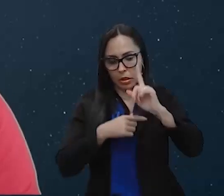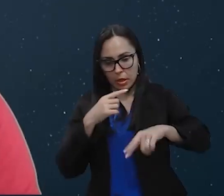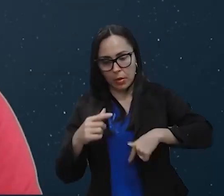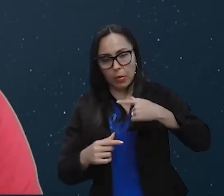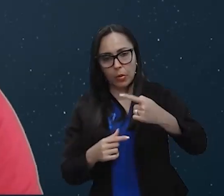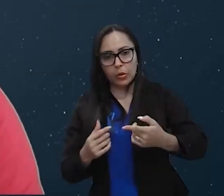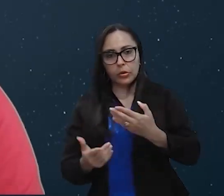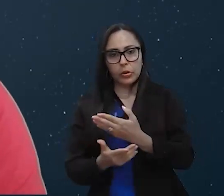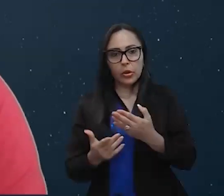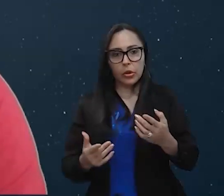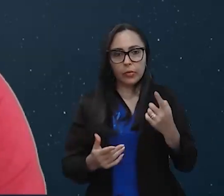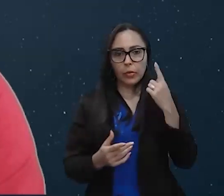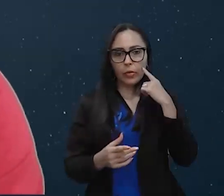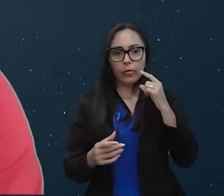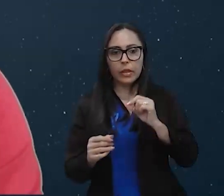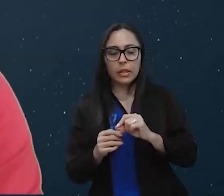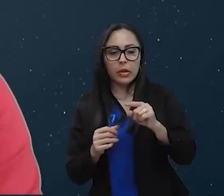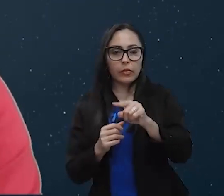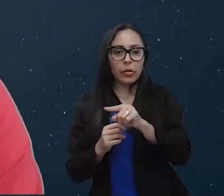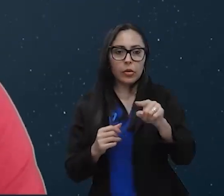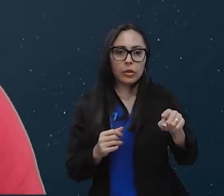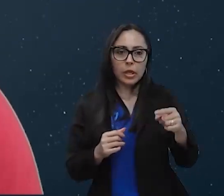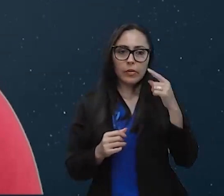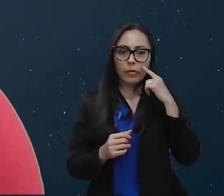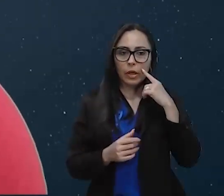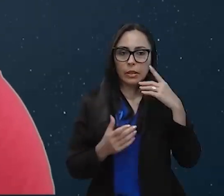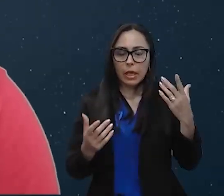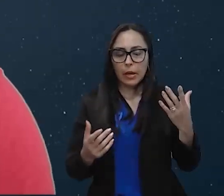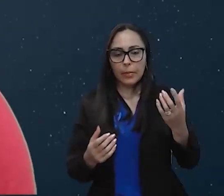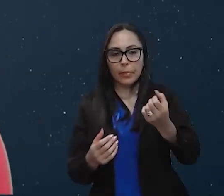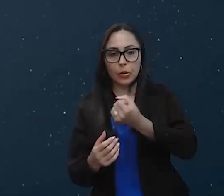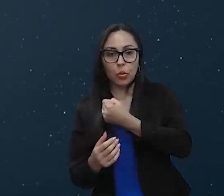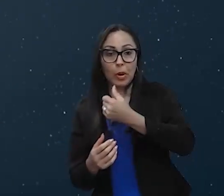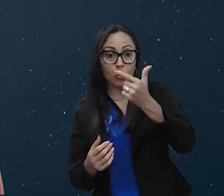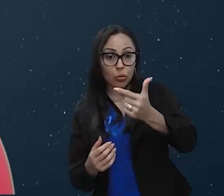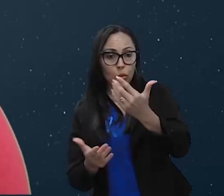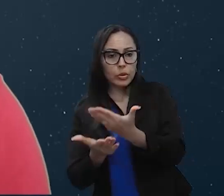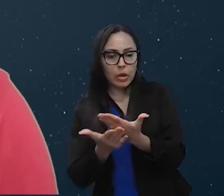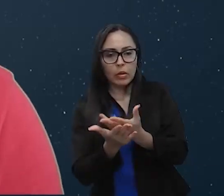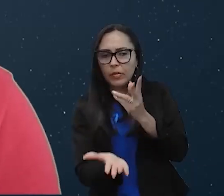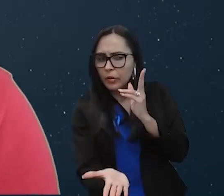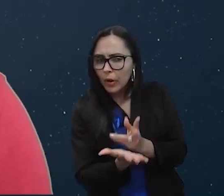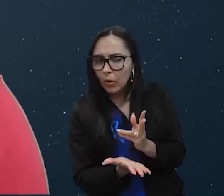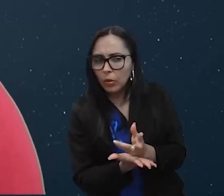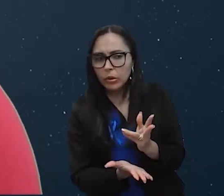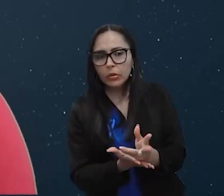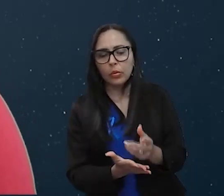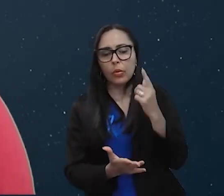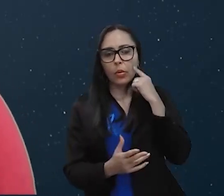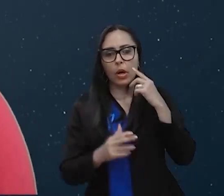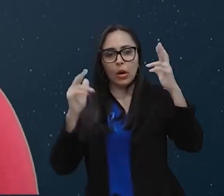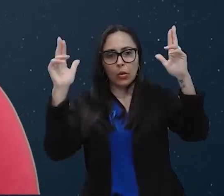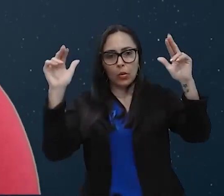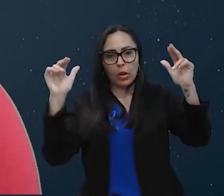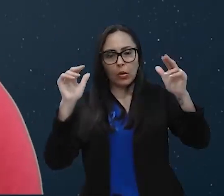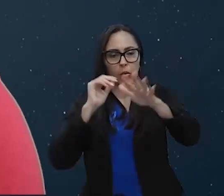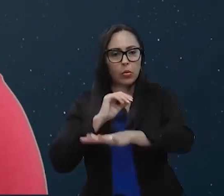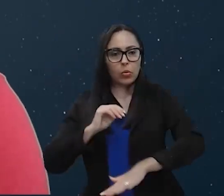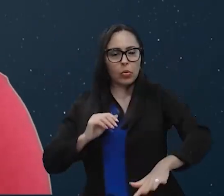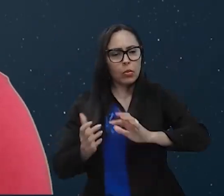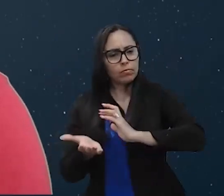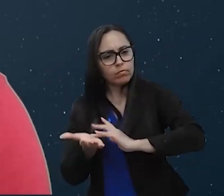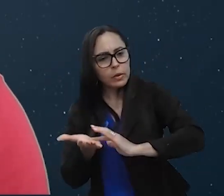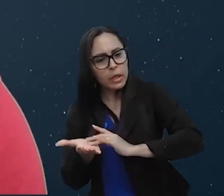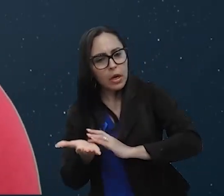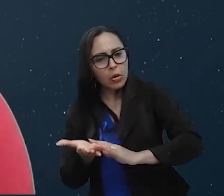seguida, galera, eu vou fazer você vir para a minha aula de número 2 para a gente dar continuidade ao cálculo de área, como fazer